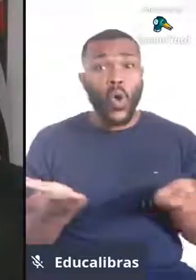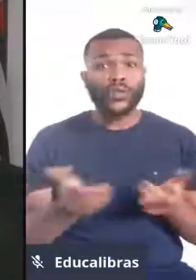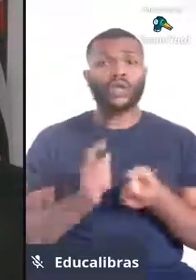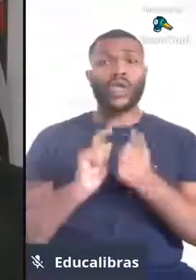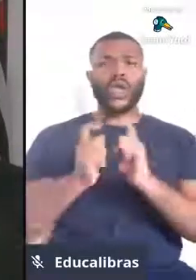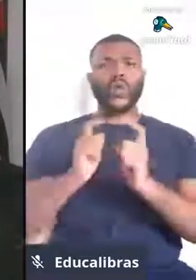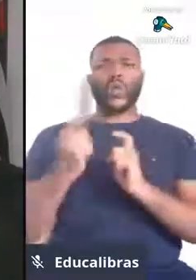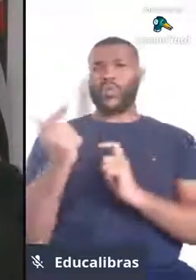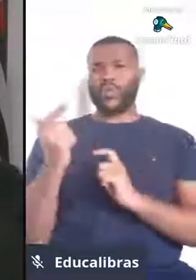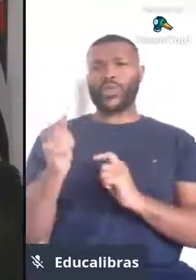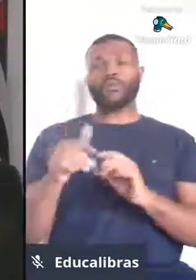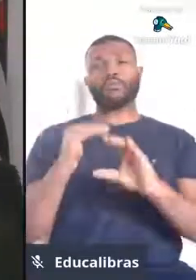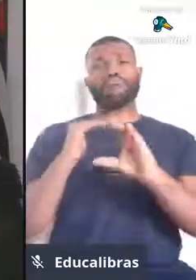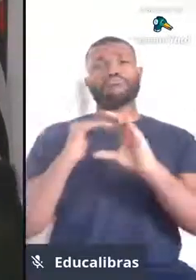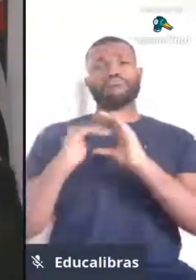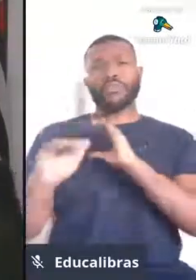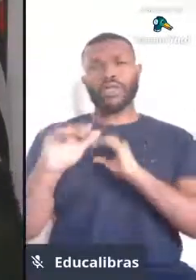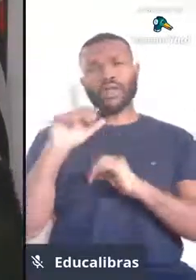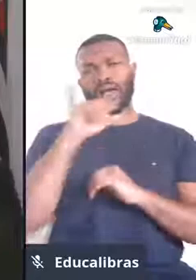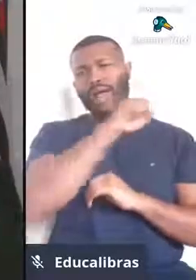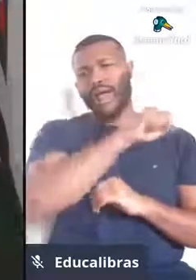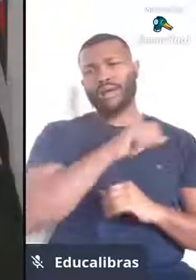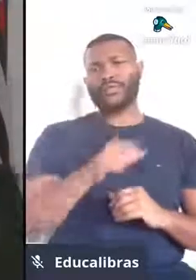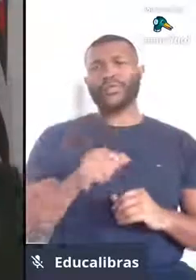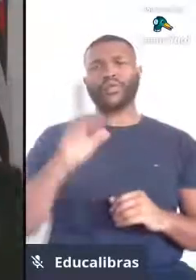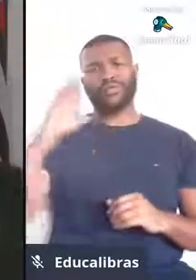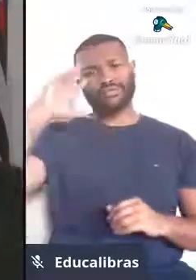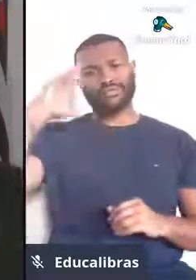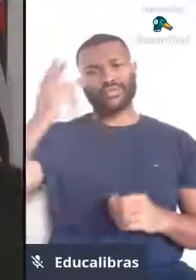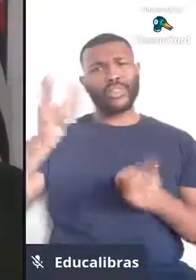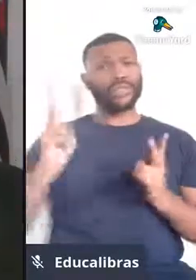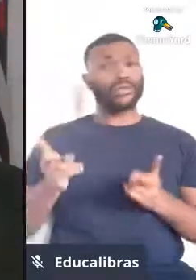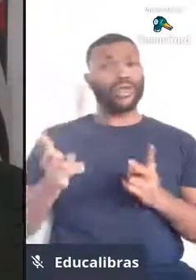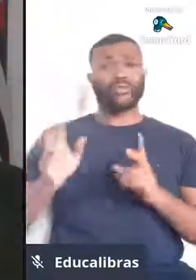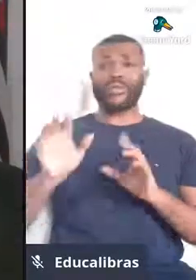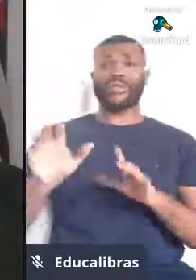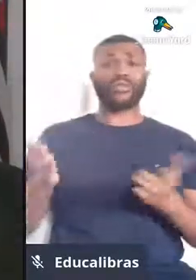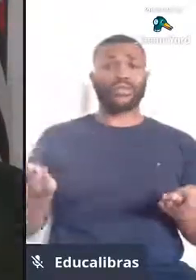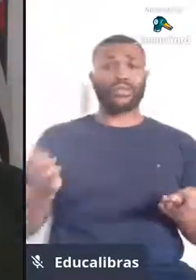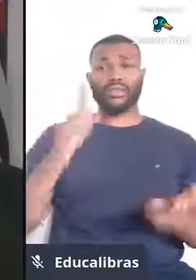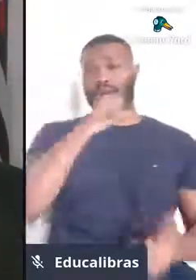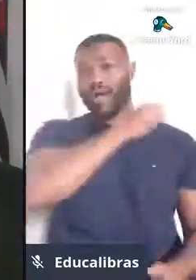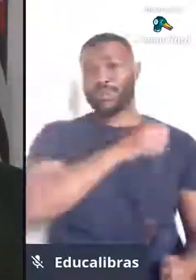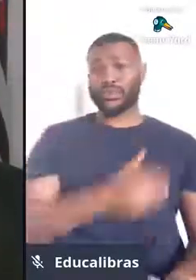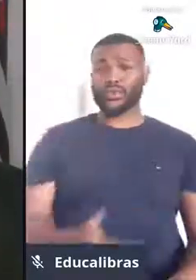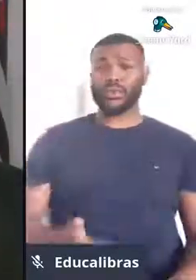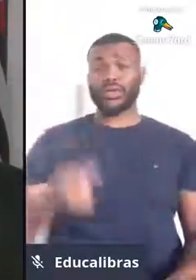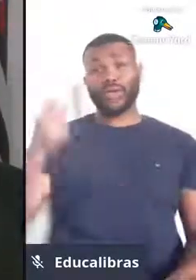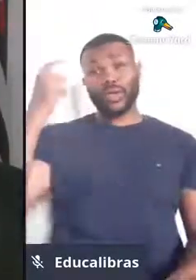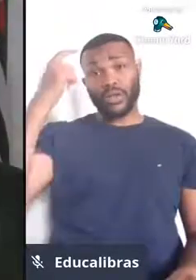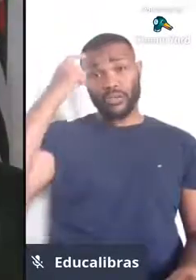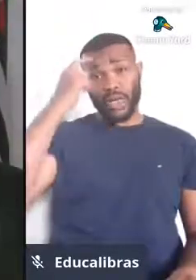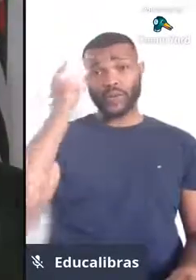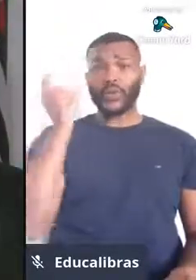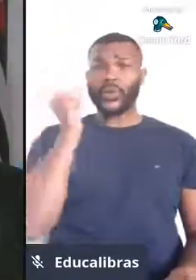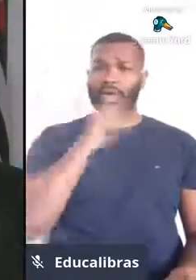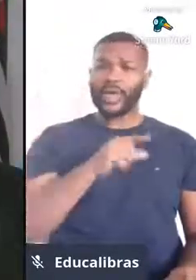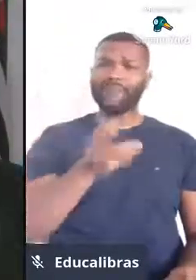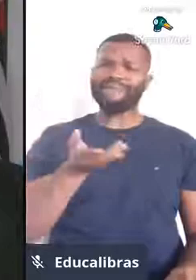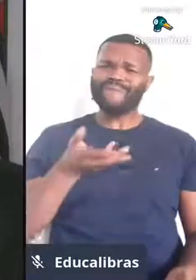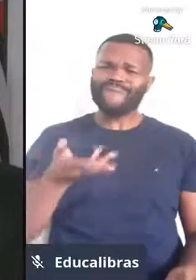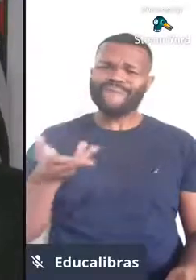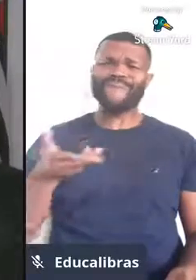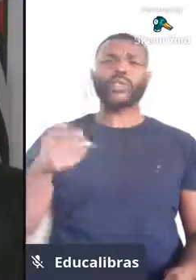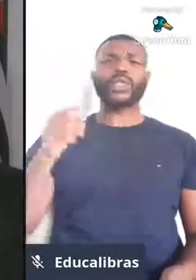fato, resolvido as coisas que poderiam ser resolvidas desde sempre dessa maneira, assim mesmo. Eu acho que vai se ganhar agilidade no trabalho, vai se